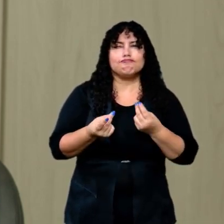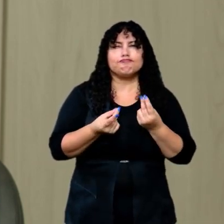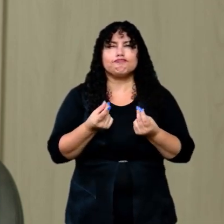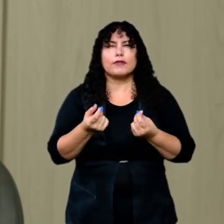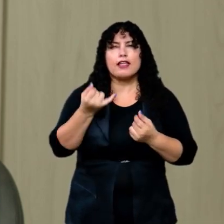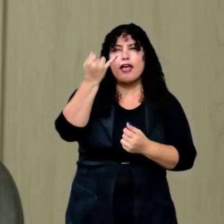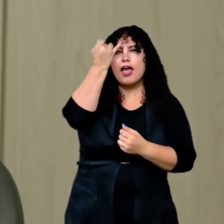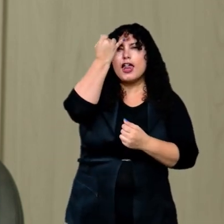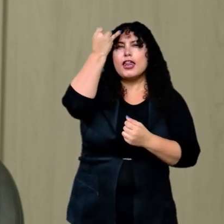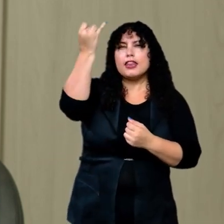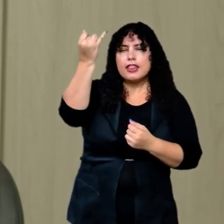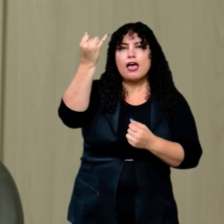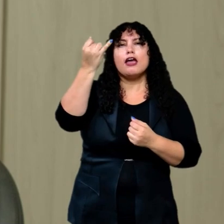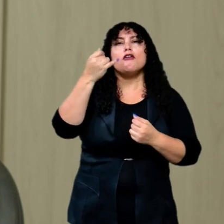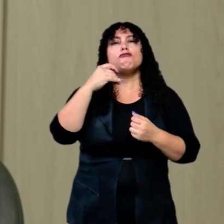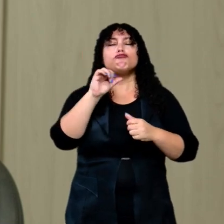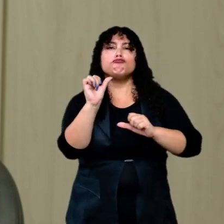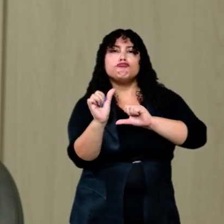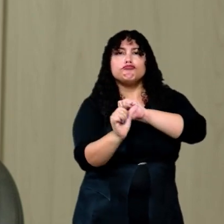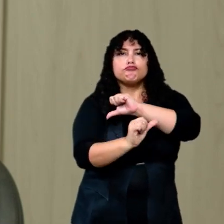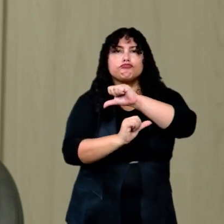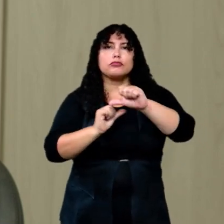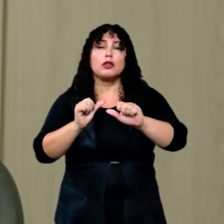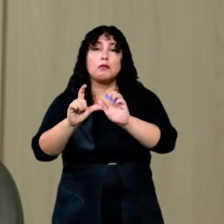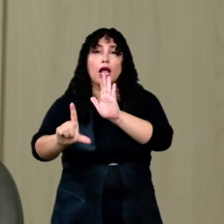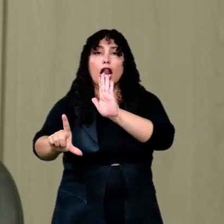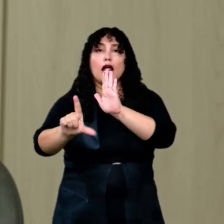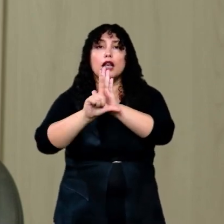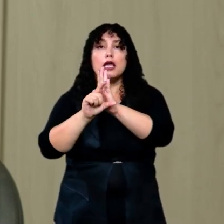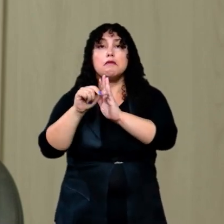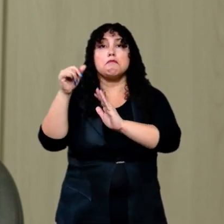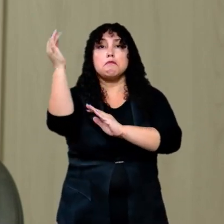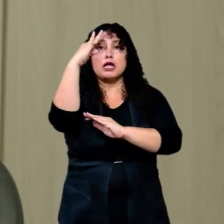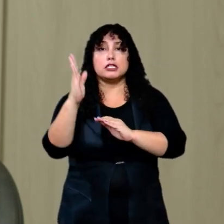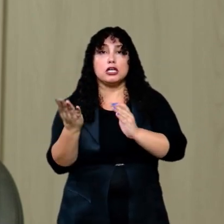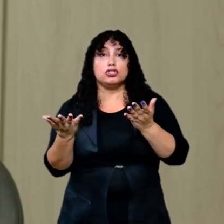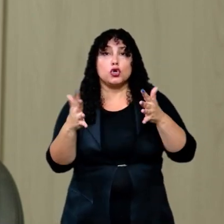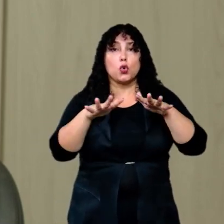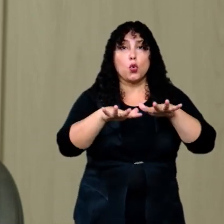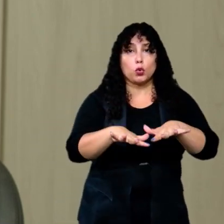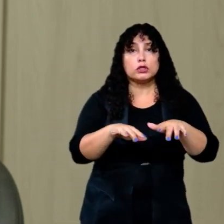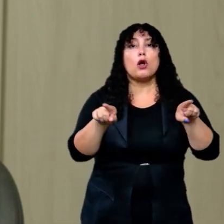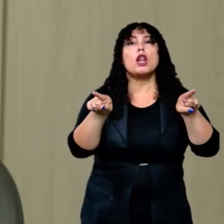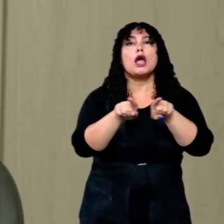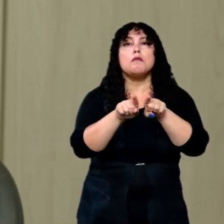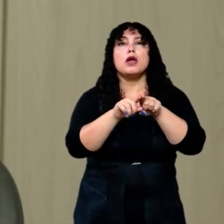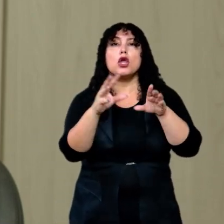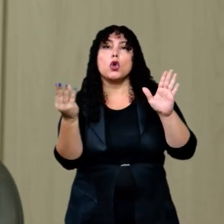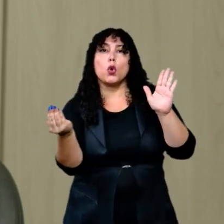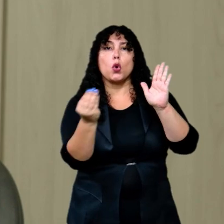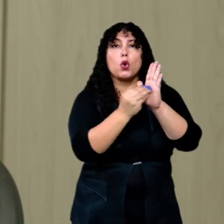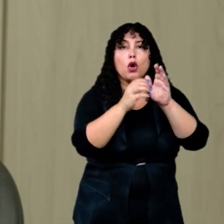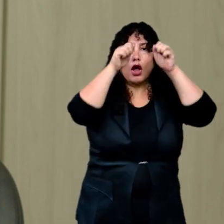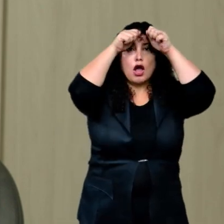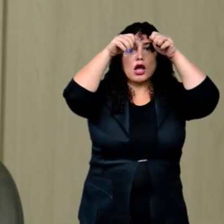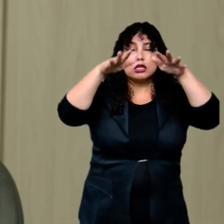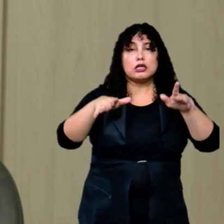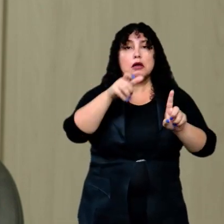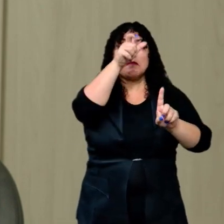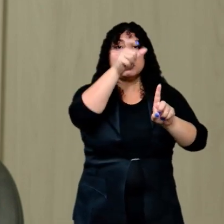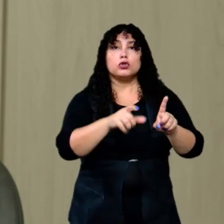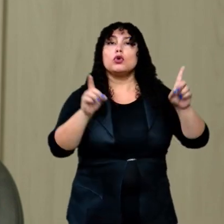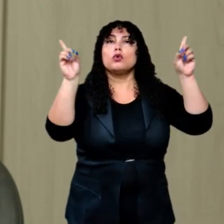essa ideia foi ratificada pela Lei Brasileira de Inclusão, né? Então, ela também inseriu o autismo como uma pessoa